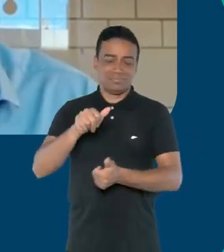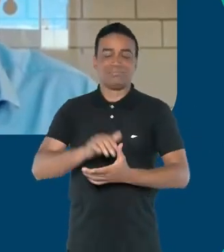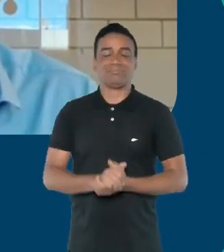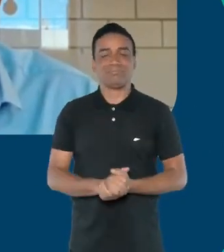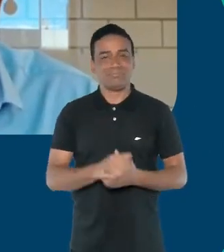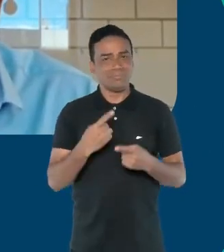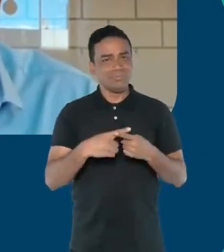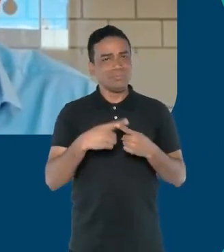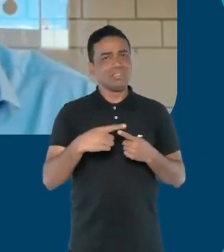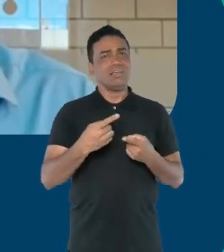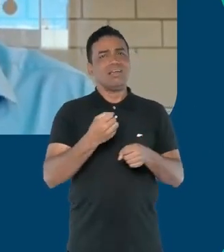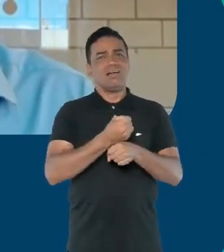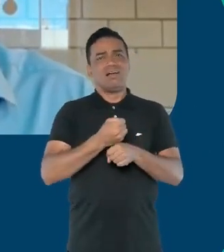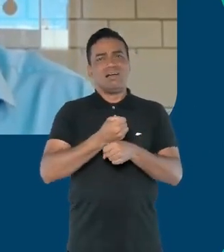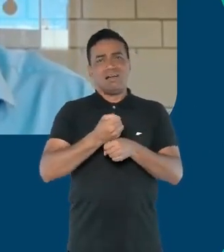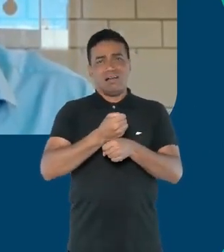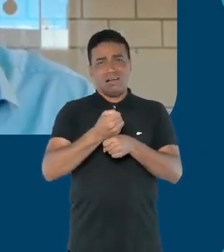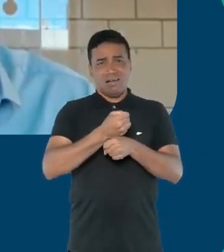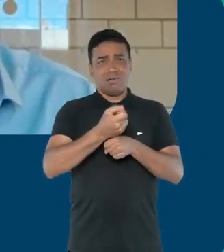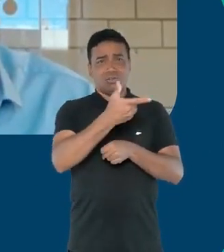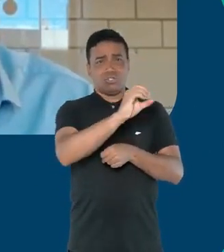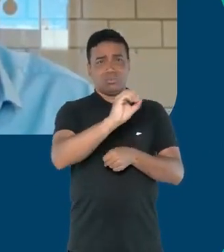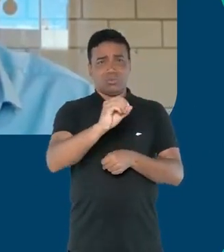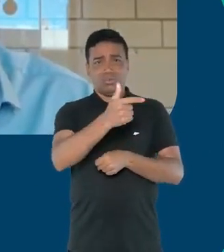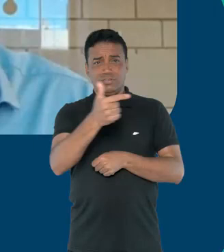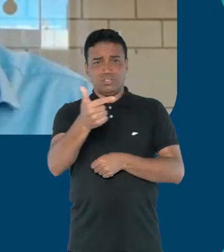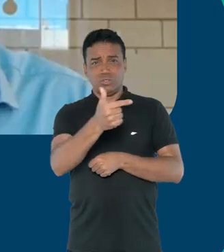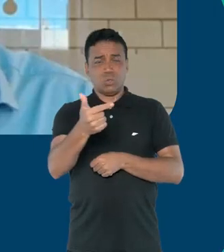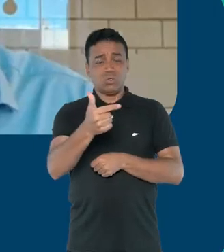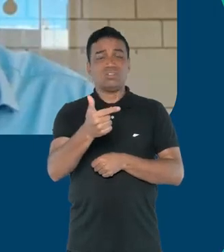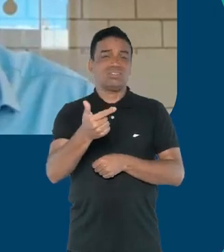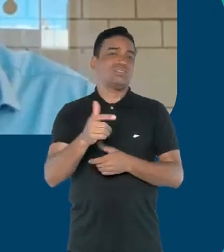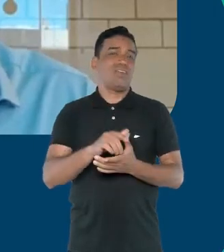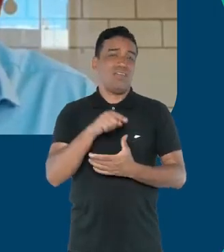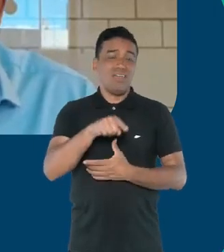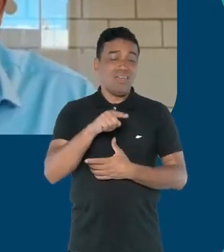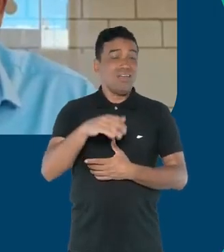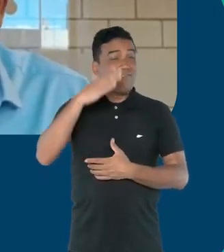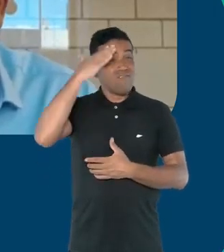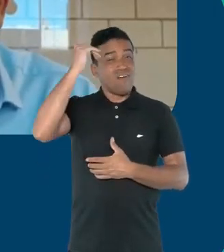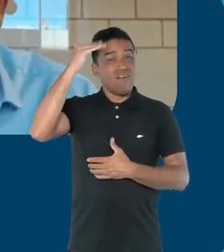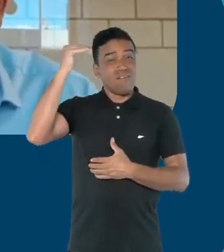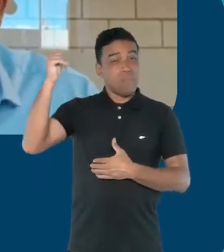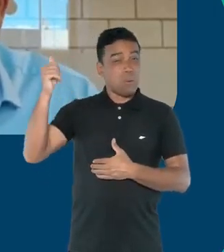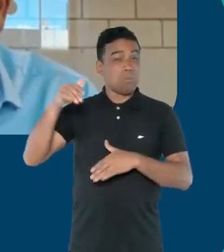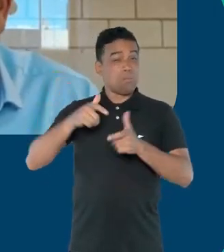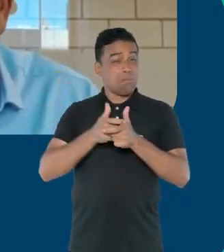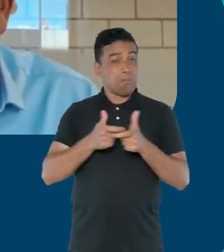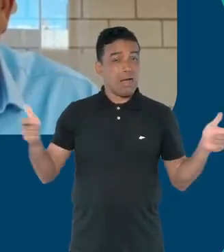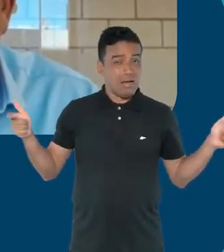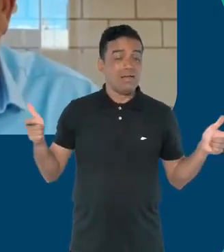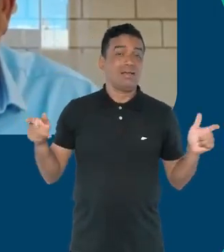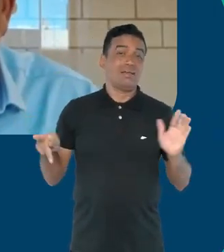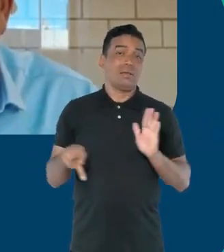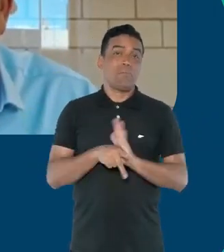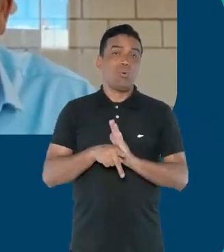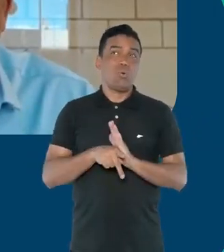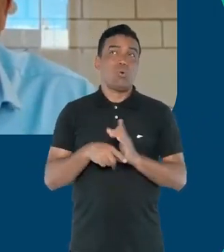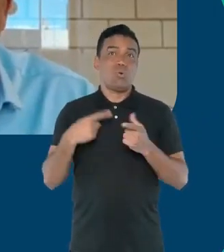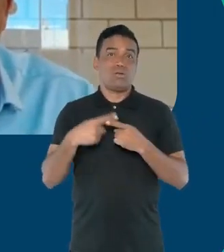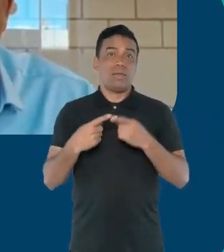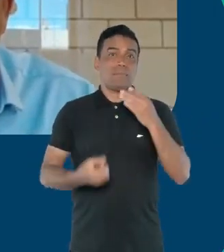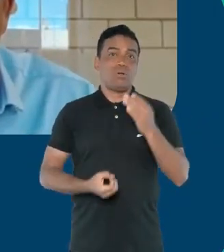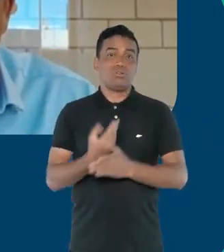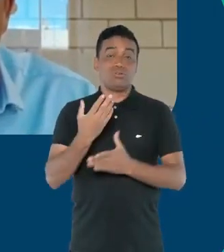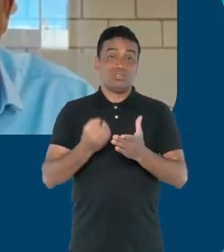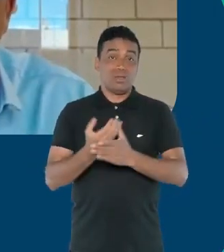em 2022 ele ficou bastante conhecido por ter produzido, num